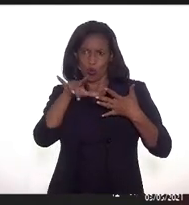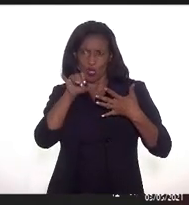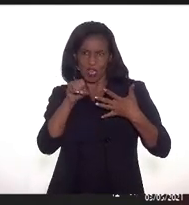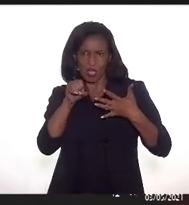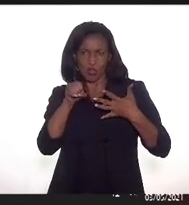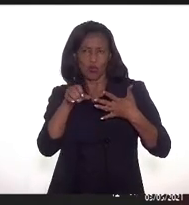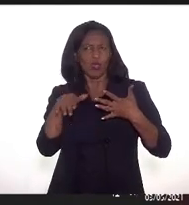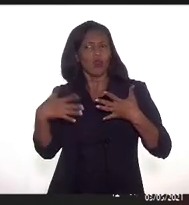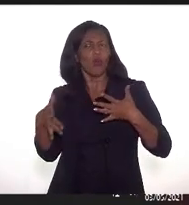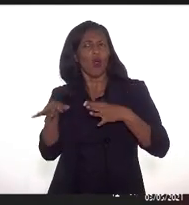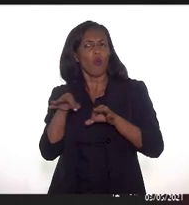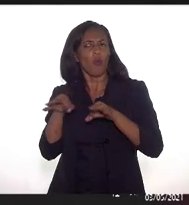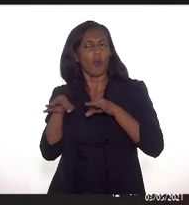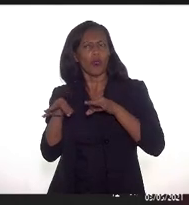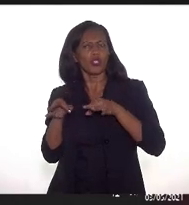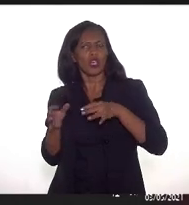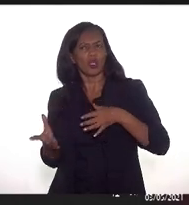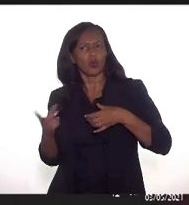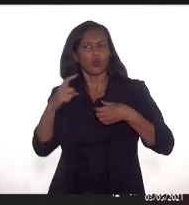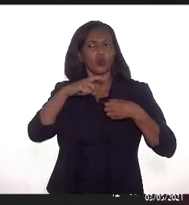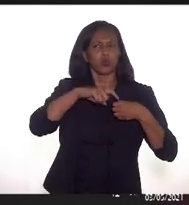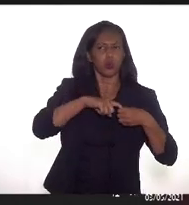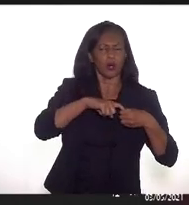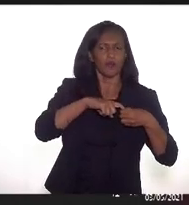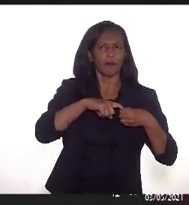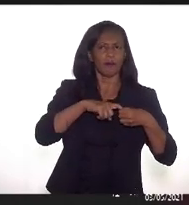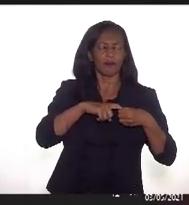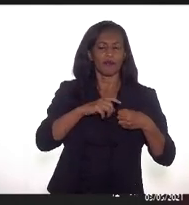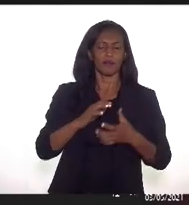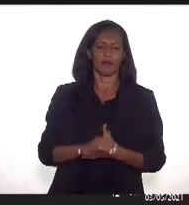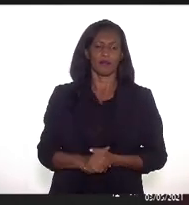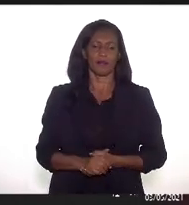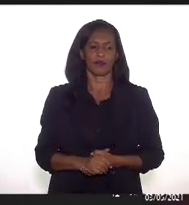que compõem, para receber dos senhores